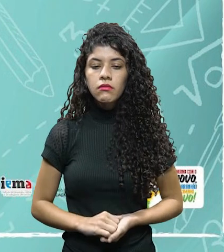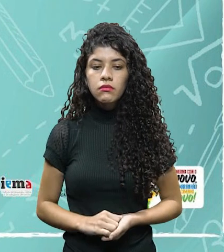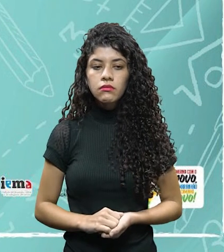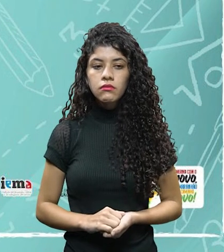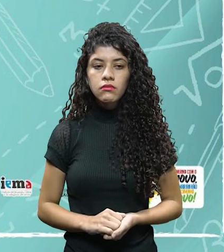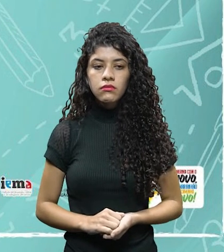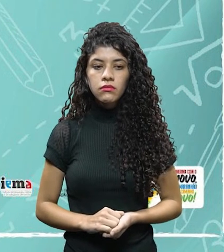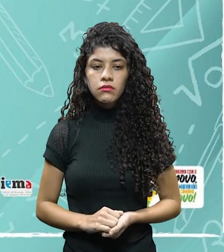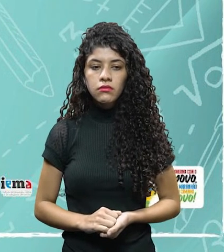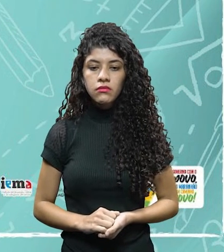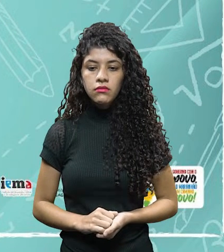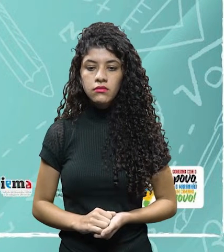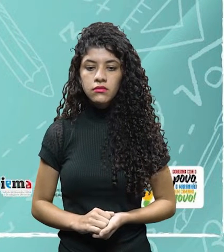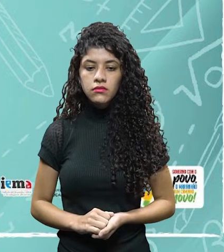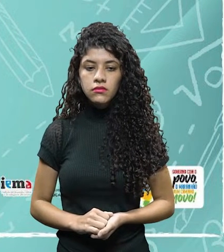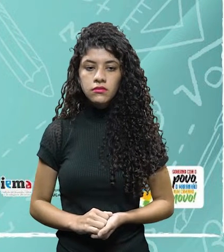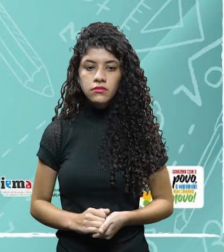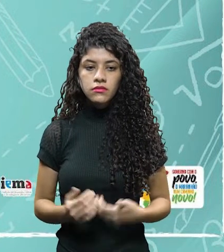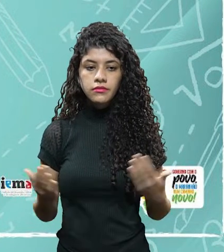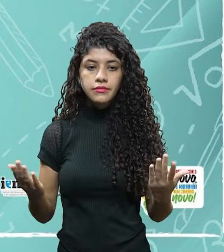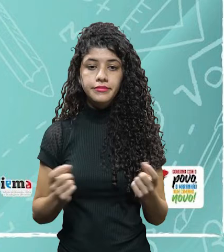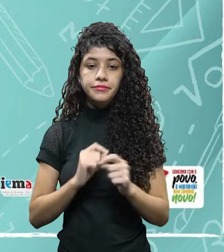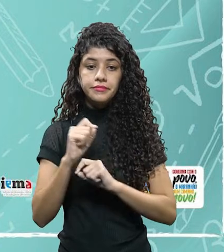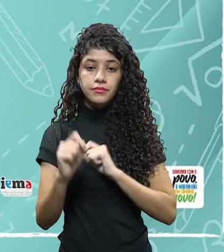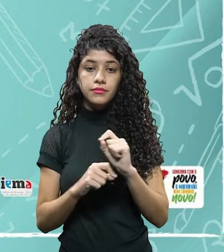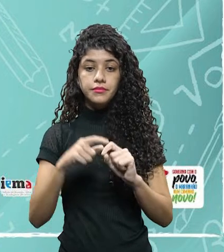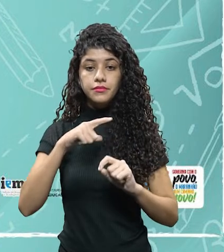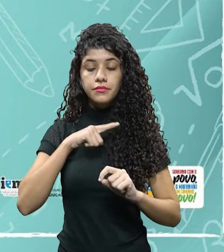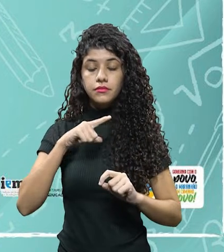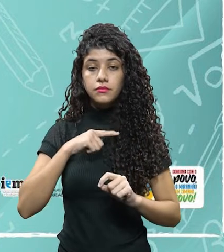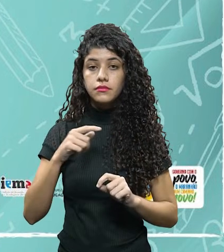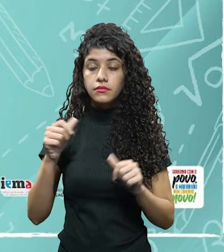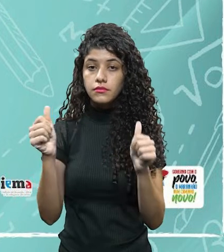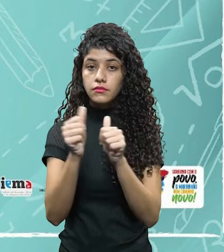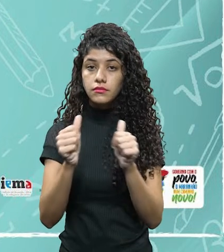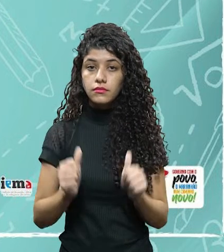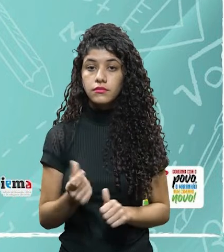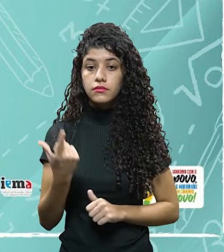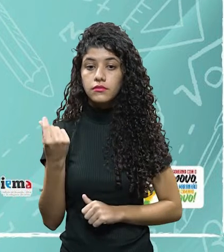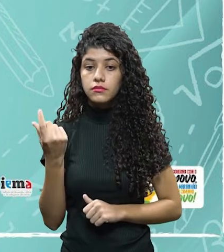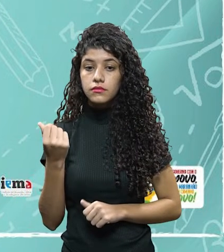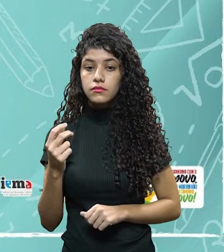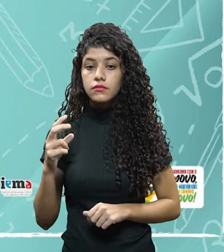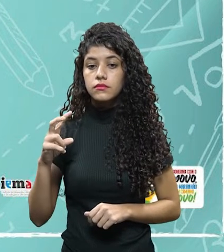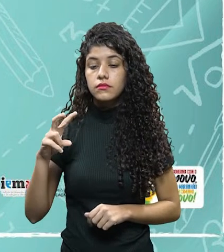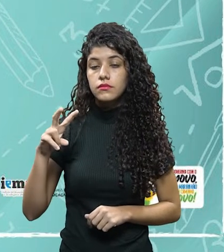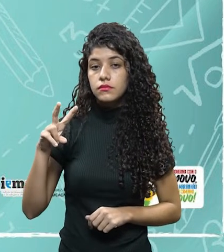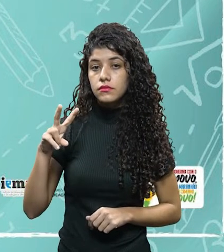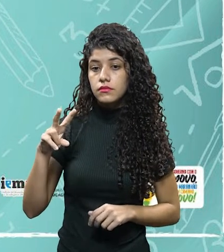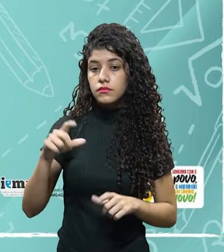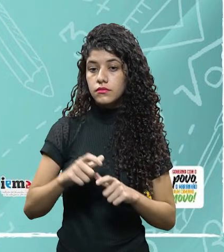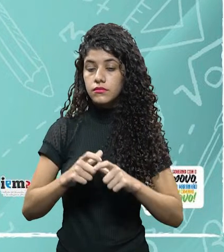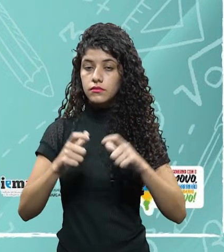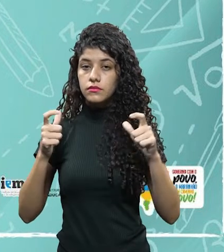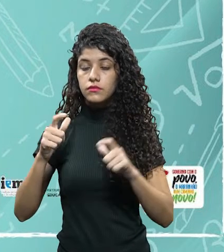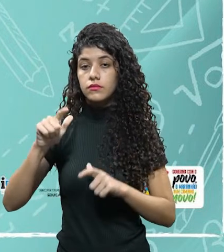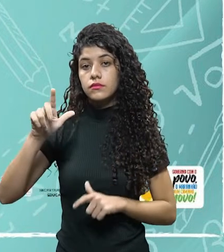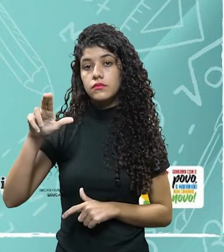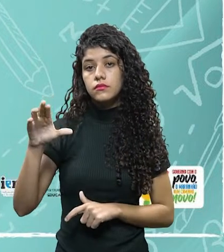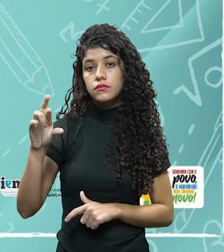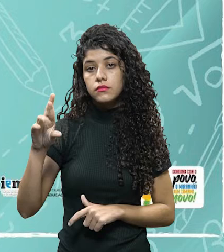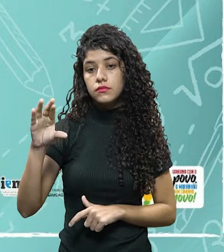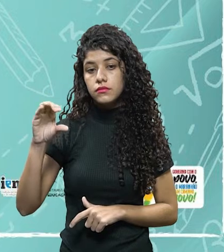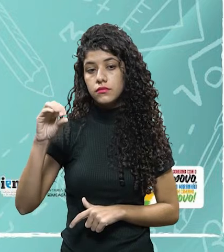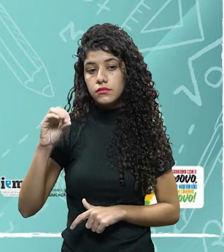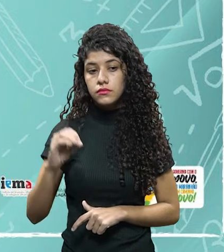custo. E aí são os fatores que estão envolvidos dentro da análise de custo, volume e lucro. É o preço de